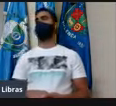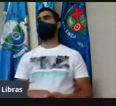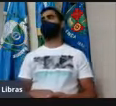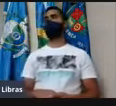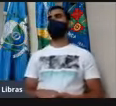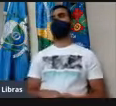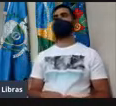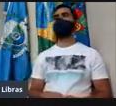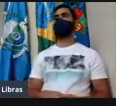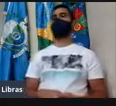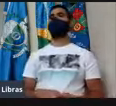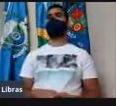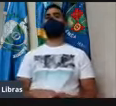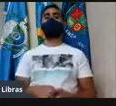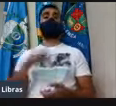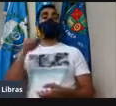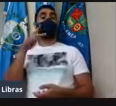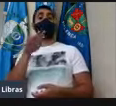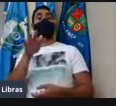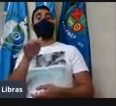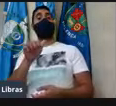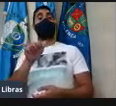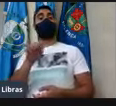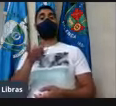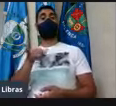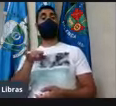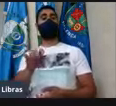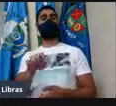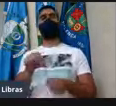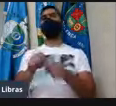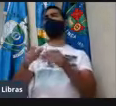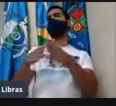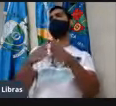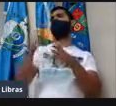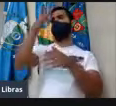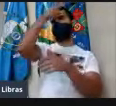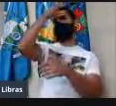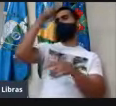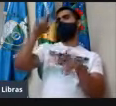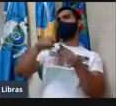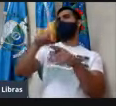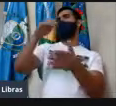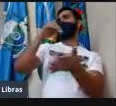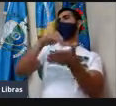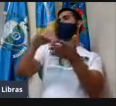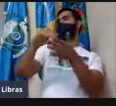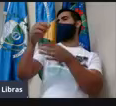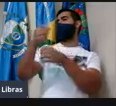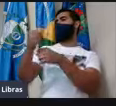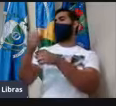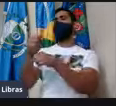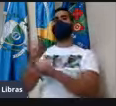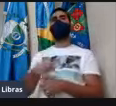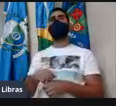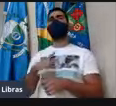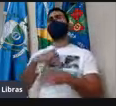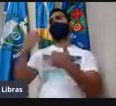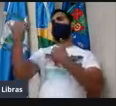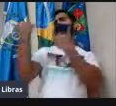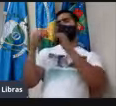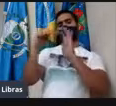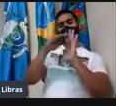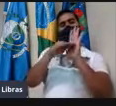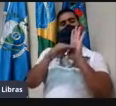Fabiane. Vereadora Fabiane requer ao prefeito municipal e ao secretário de serviços públicos as informações